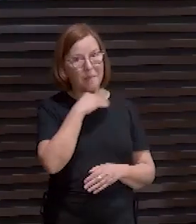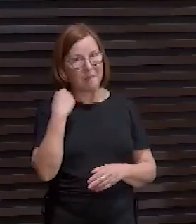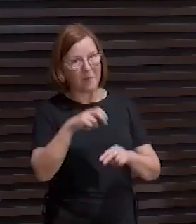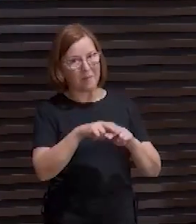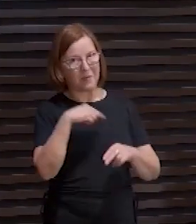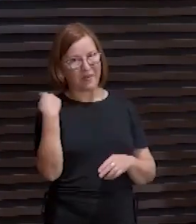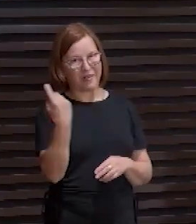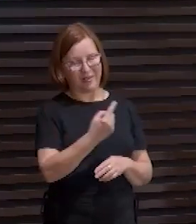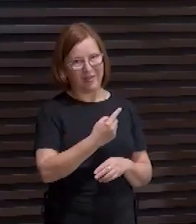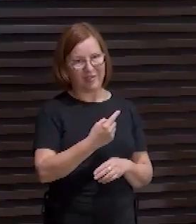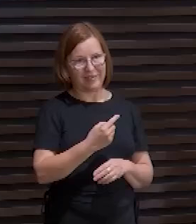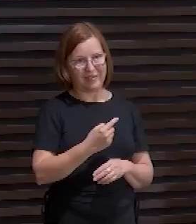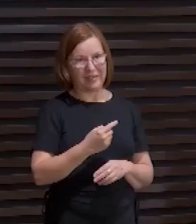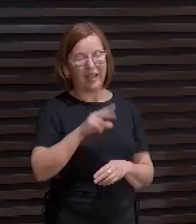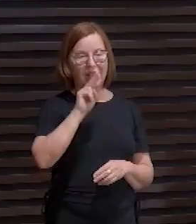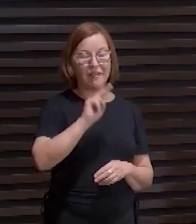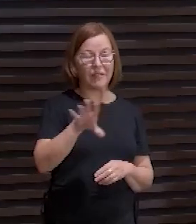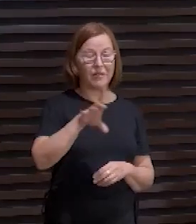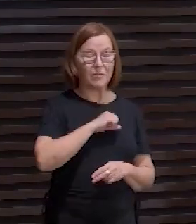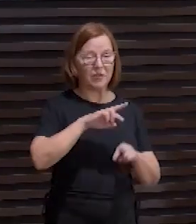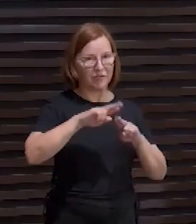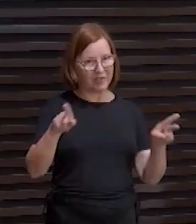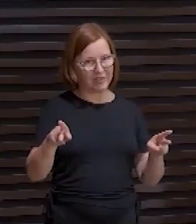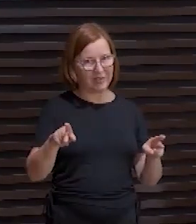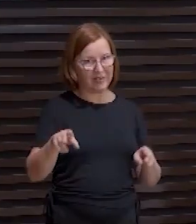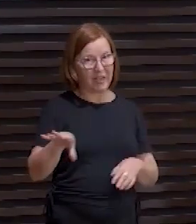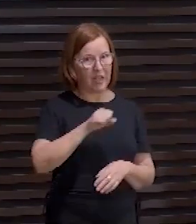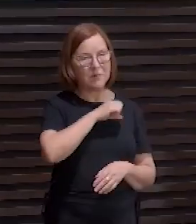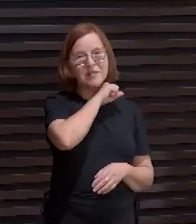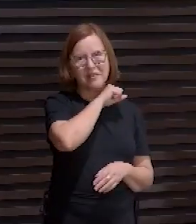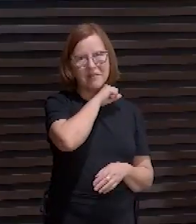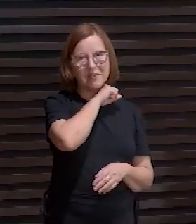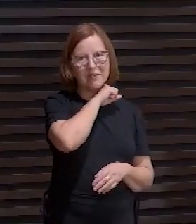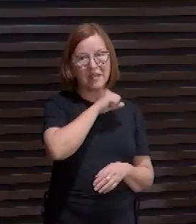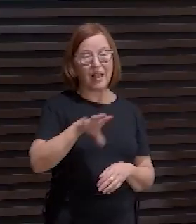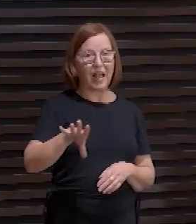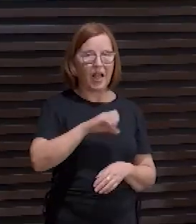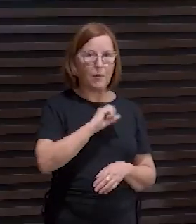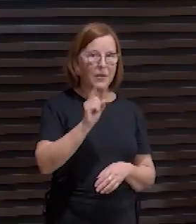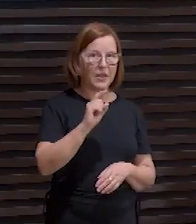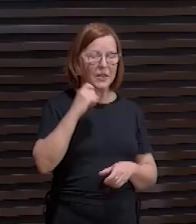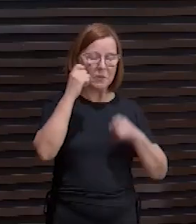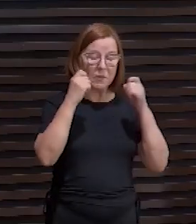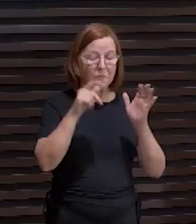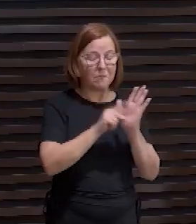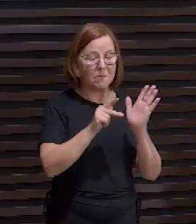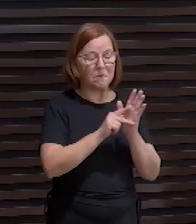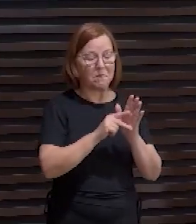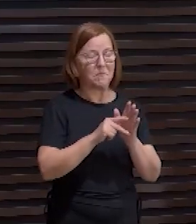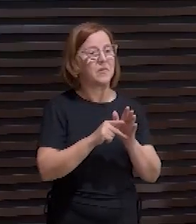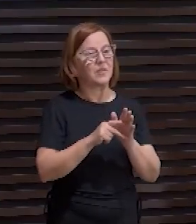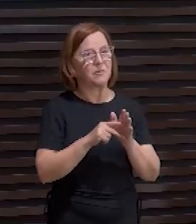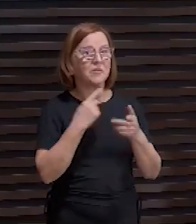amor sacrificial, um amor que não está preocupado com seus próprios interesses. Esse é o amor do Senhor Jesus para